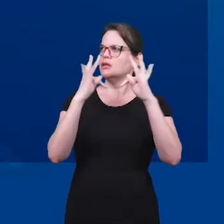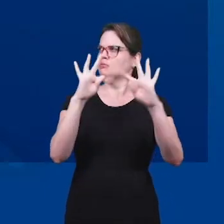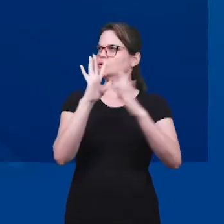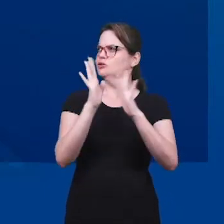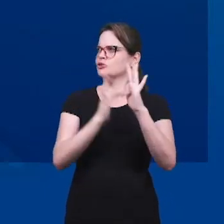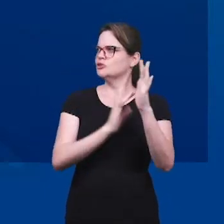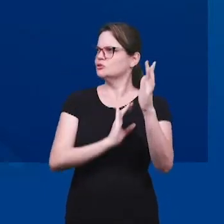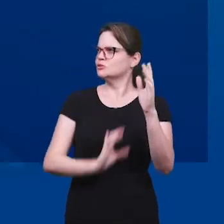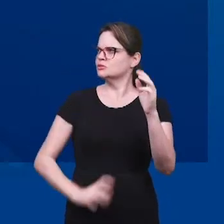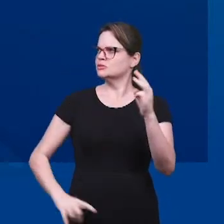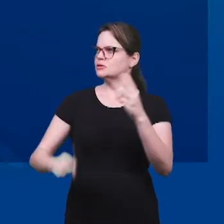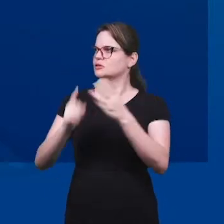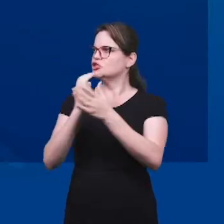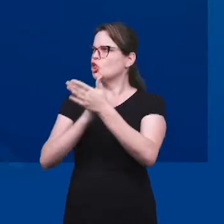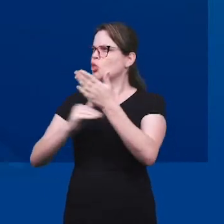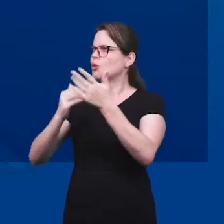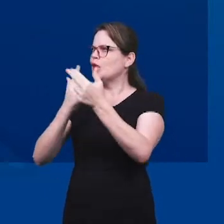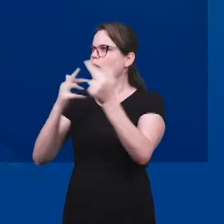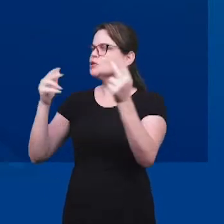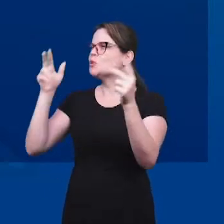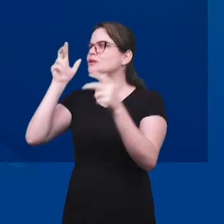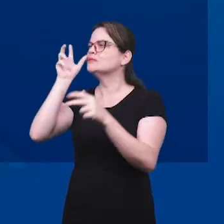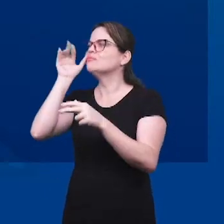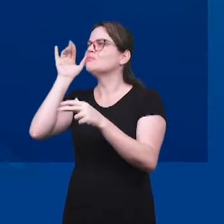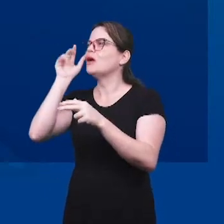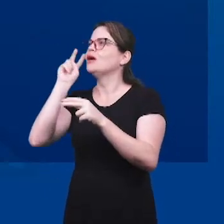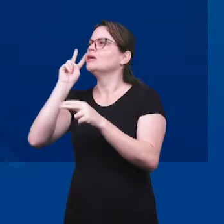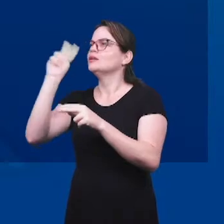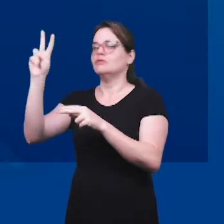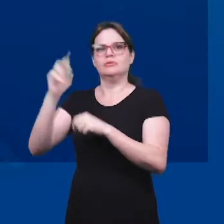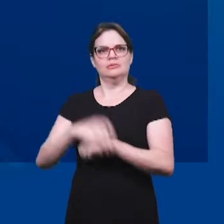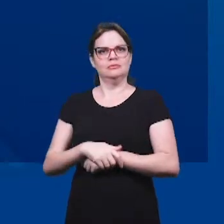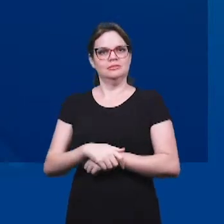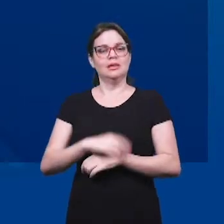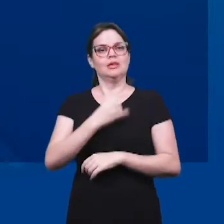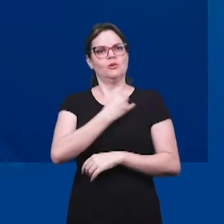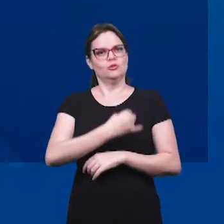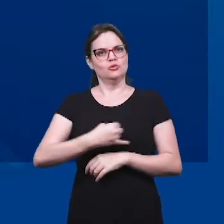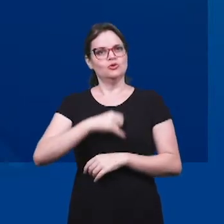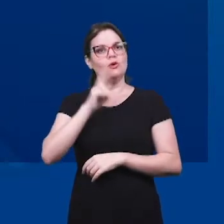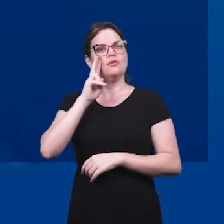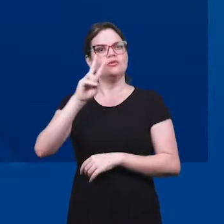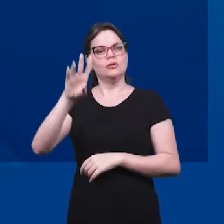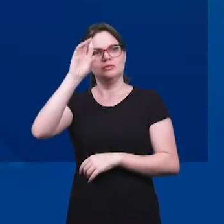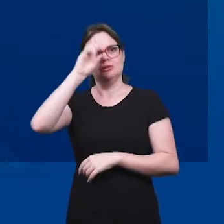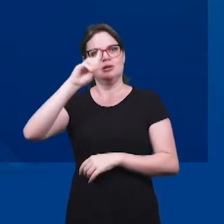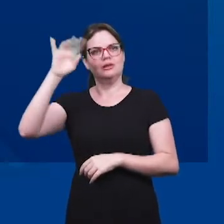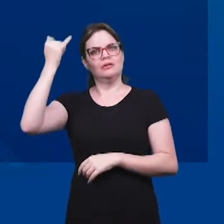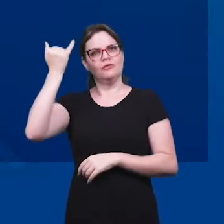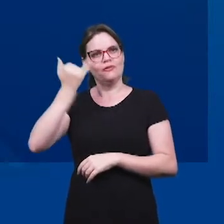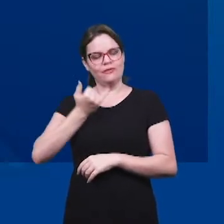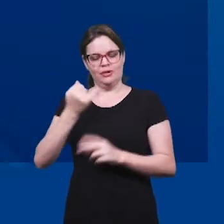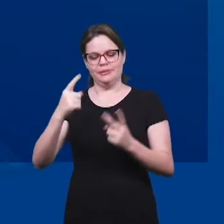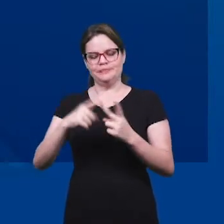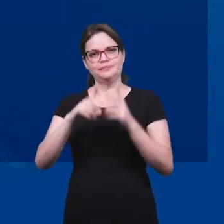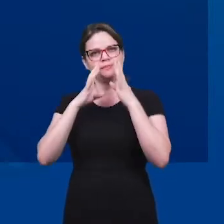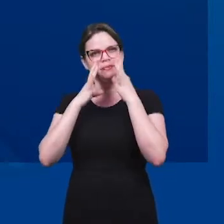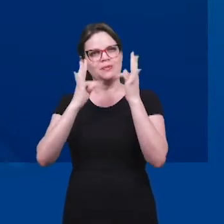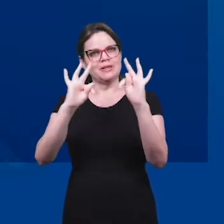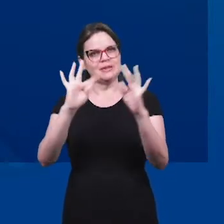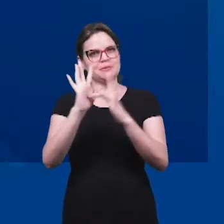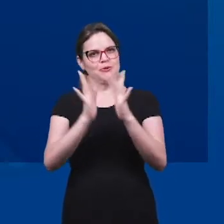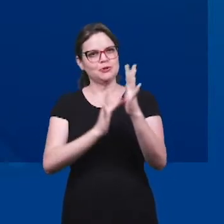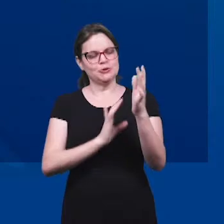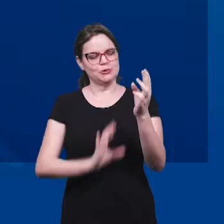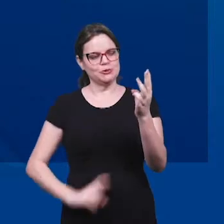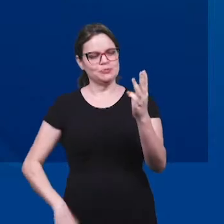de tudo o que tem visto. João testificou da palavra de Deus, testificou do testemunho de